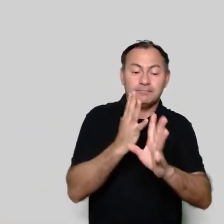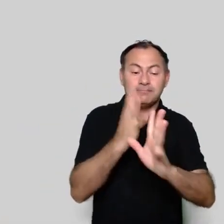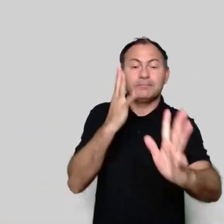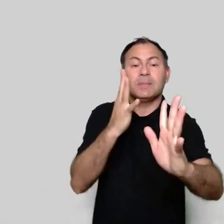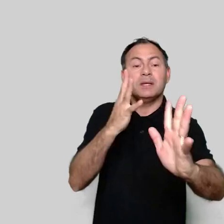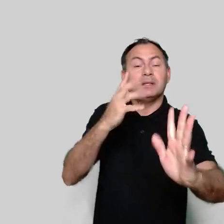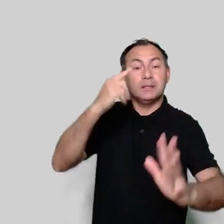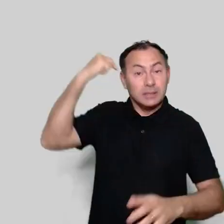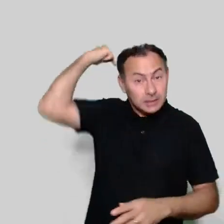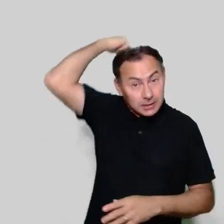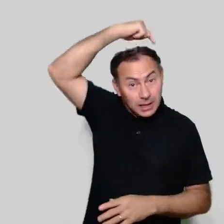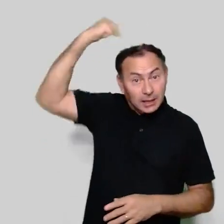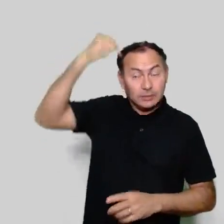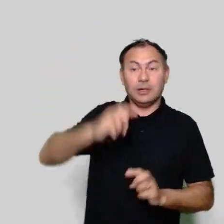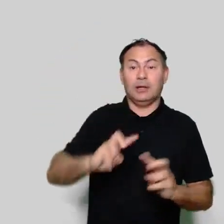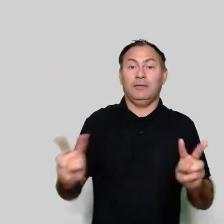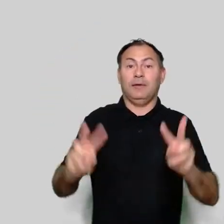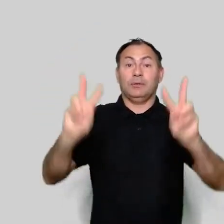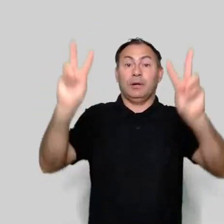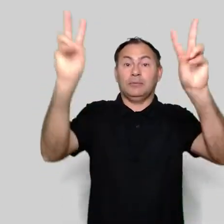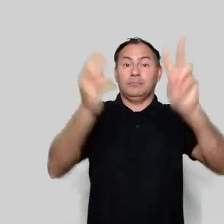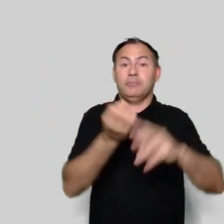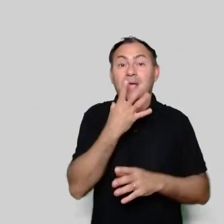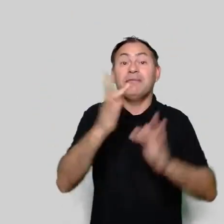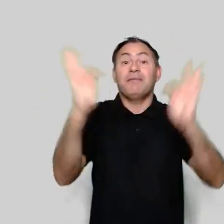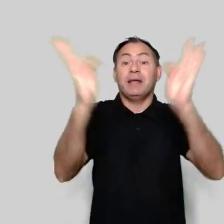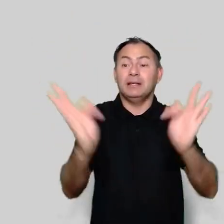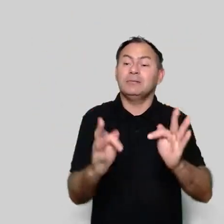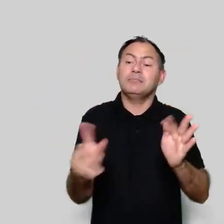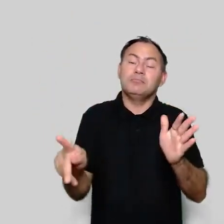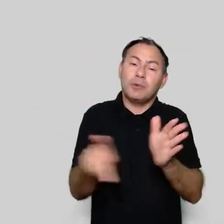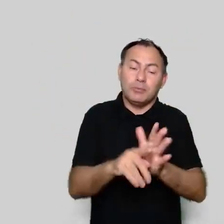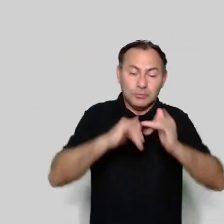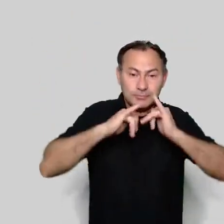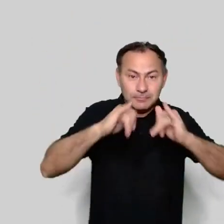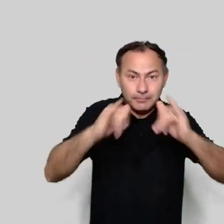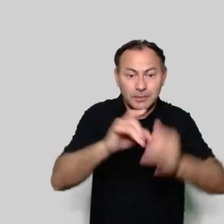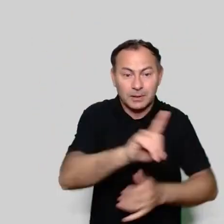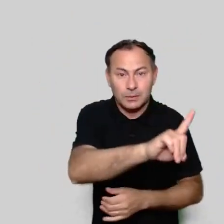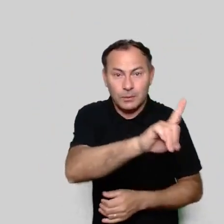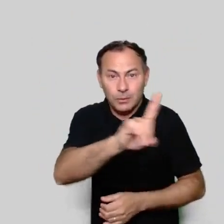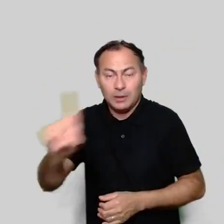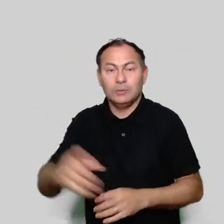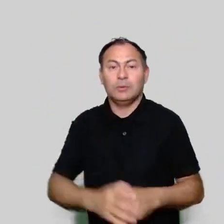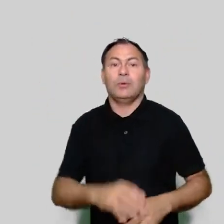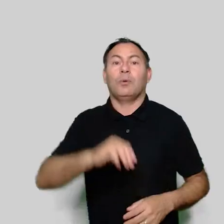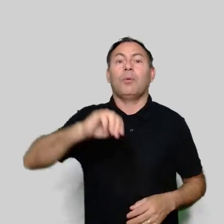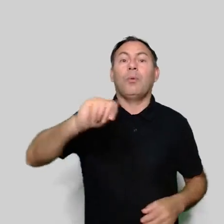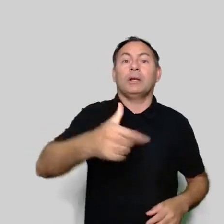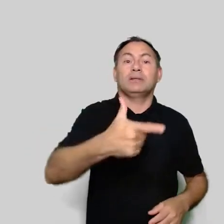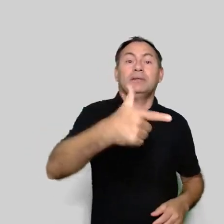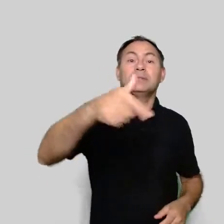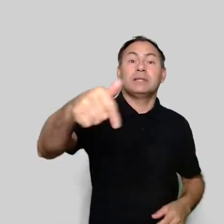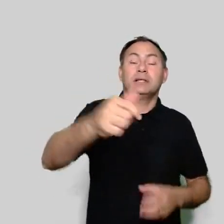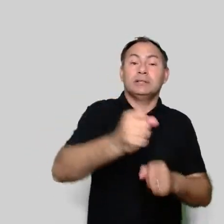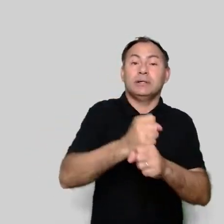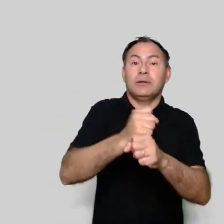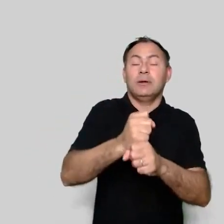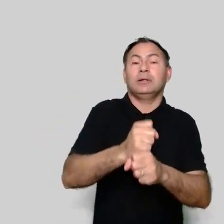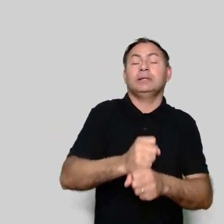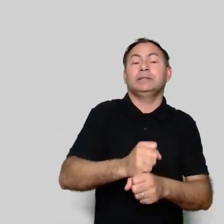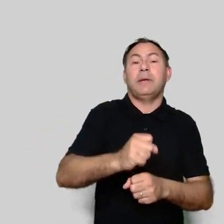fileiras de santos e bem-aventurados que ele mesmo proclamou durante os quase 27